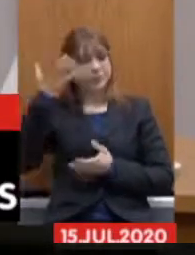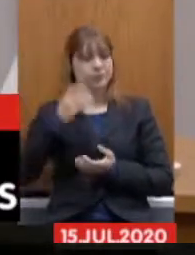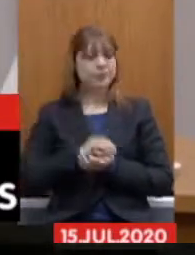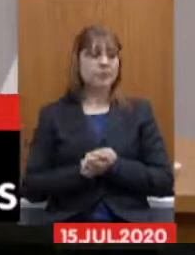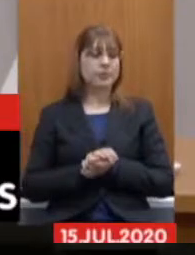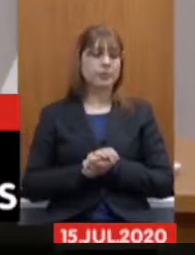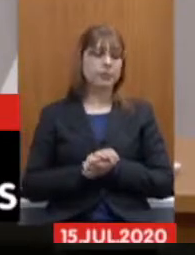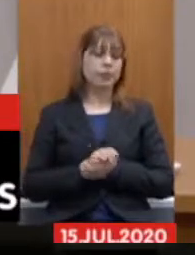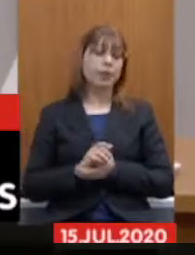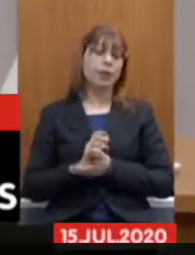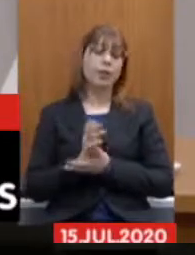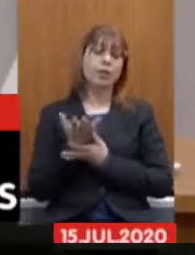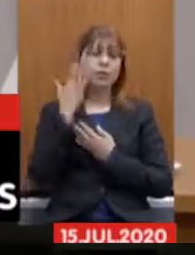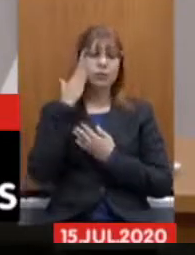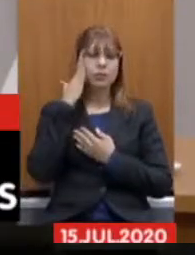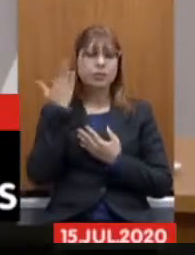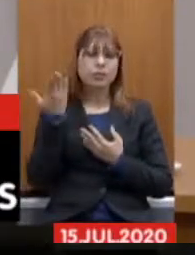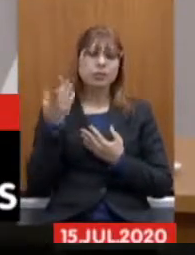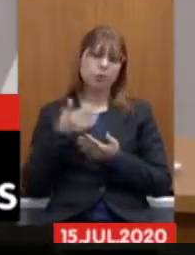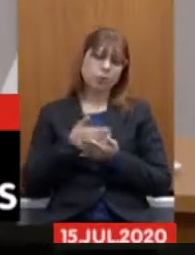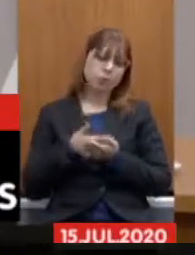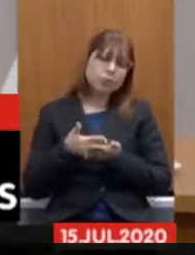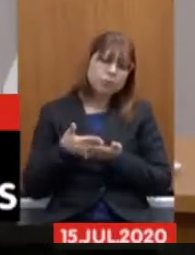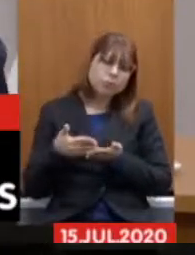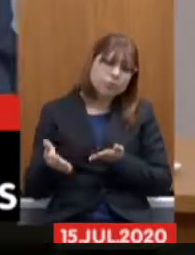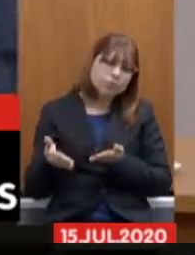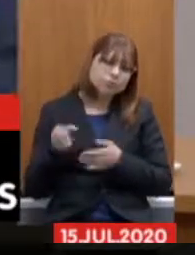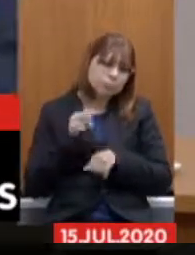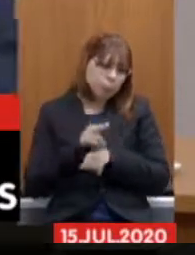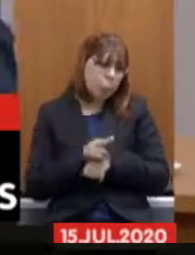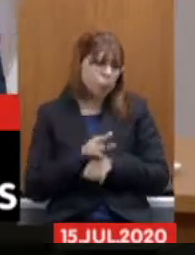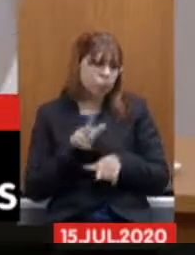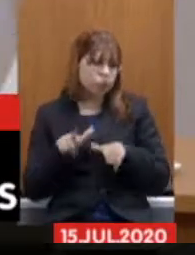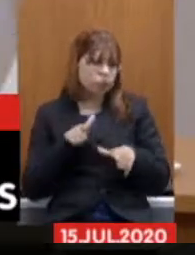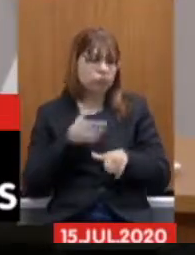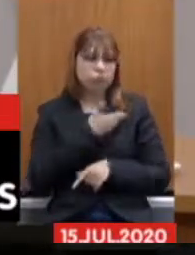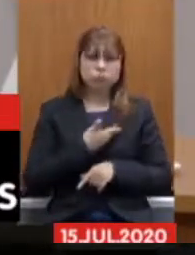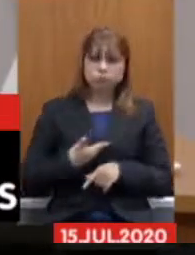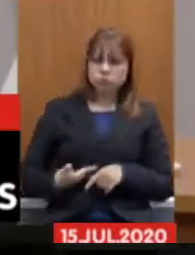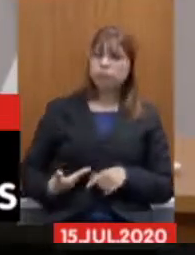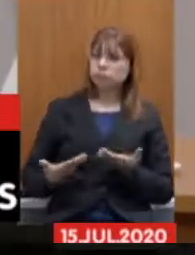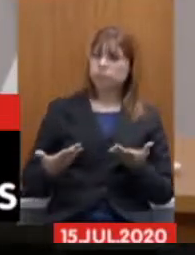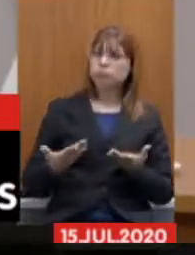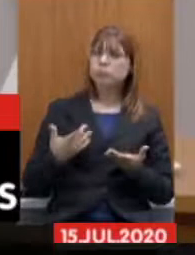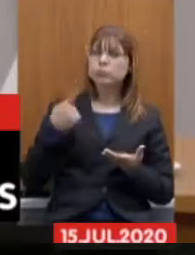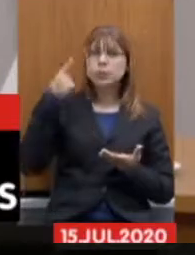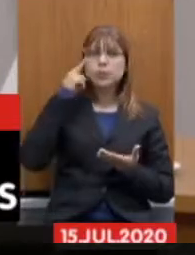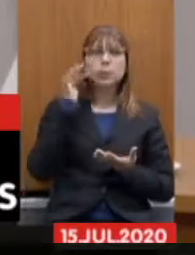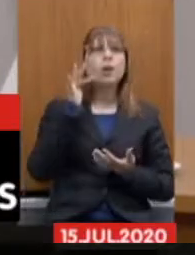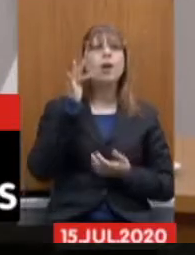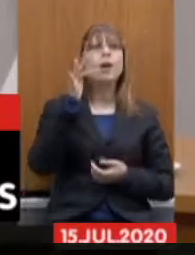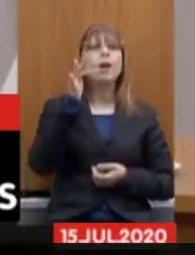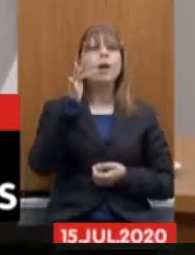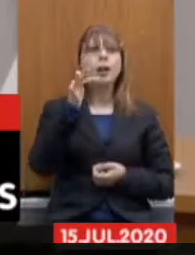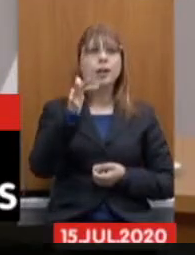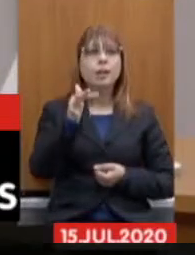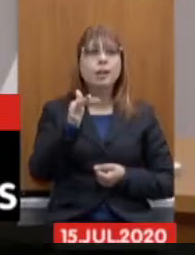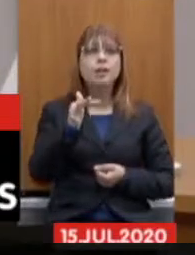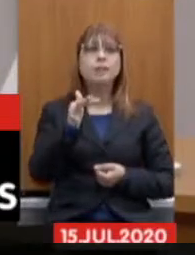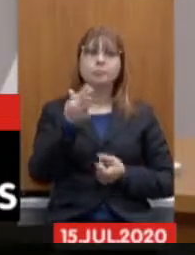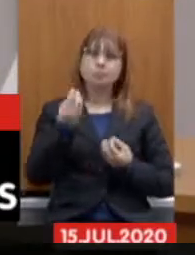carreira da do serviço público v lá na frente algo que possa lhe